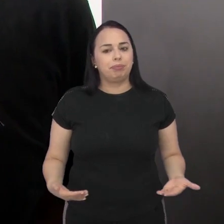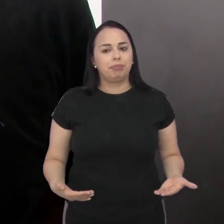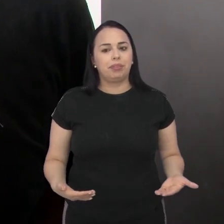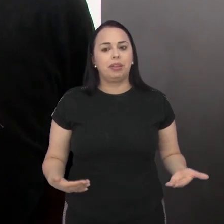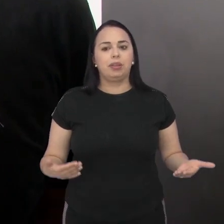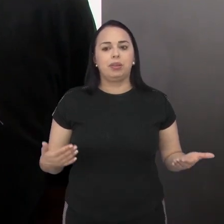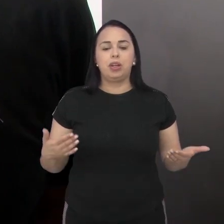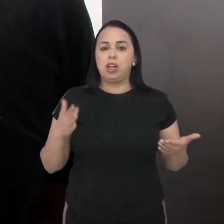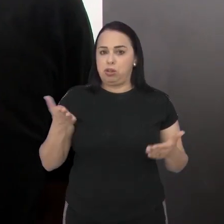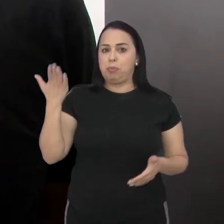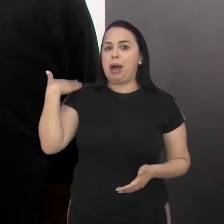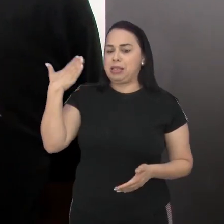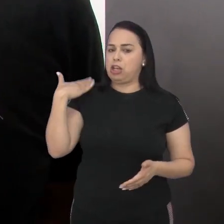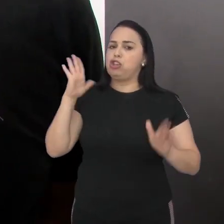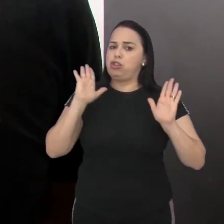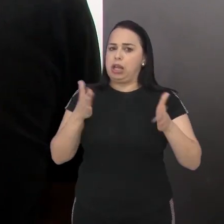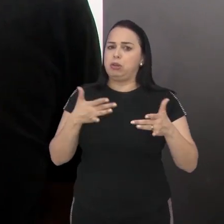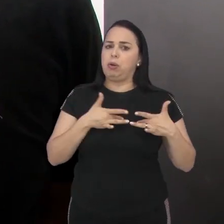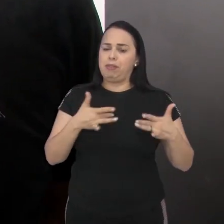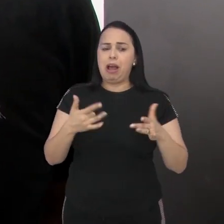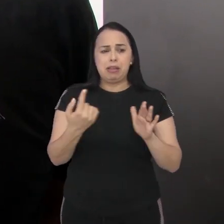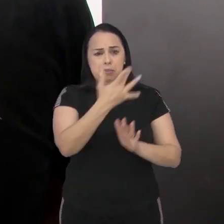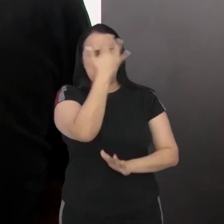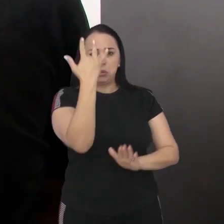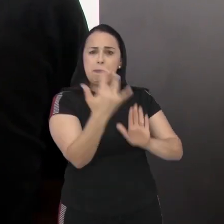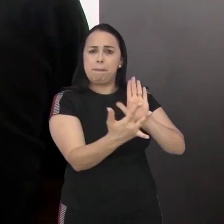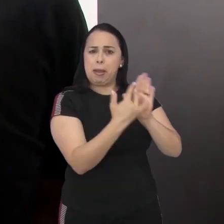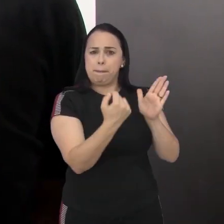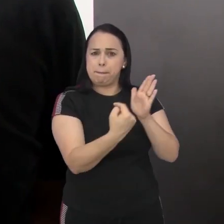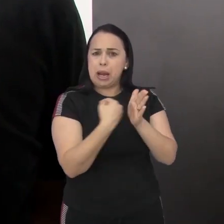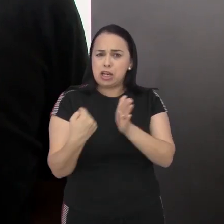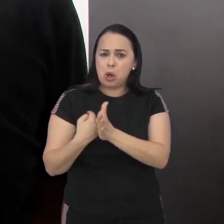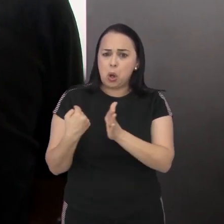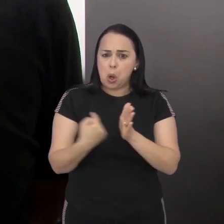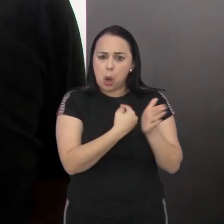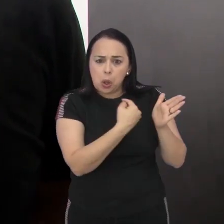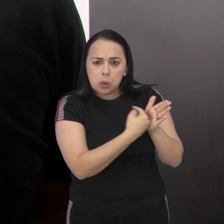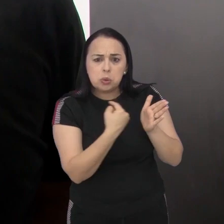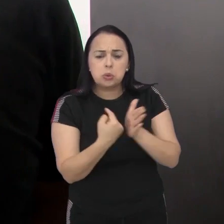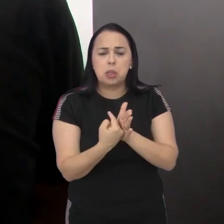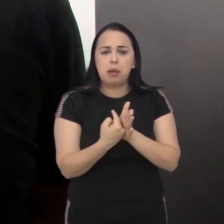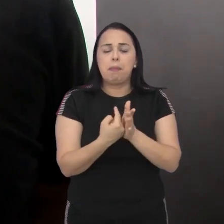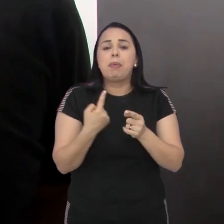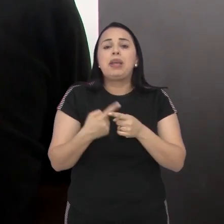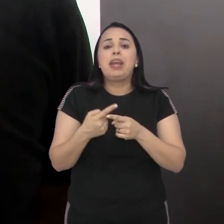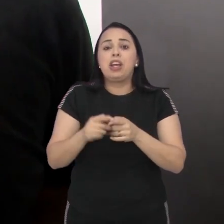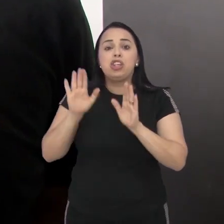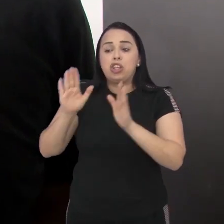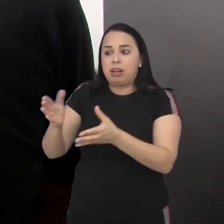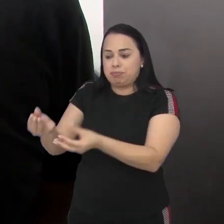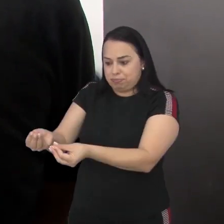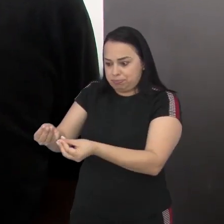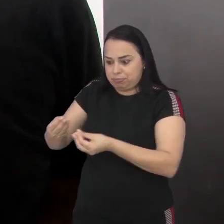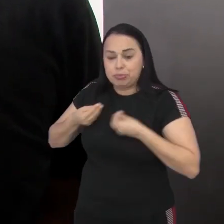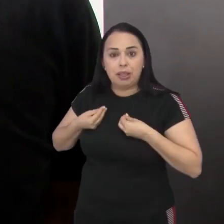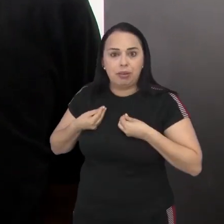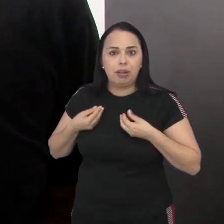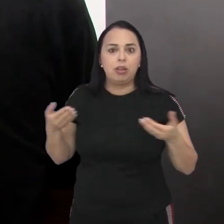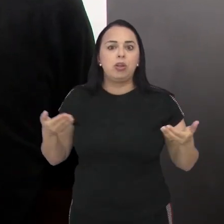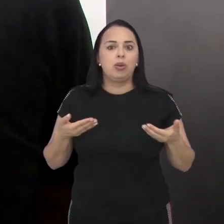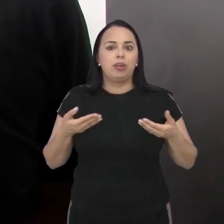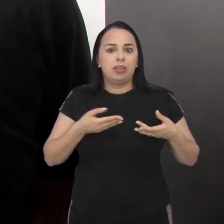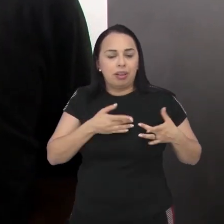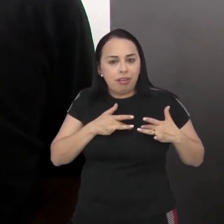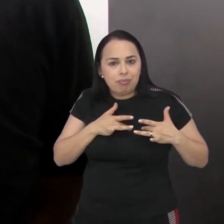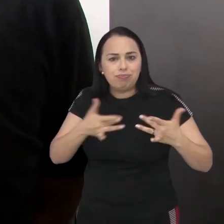E no caso eu já era doador, né? O pessoal até pergunta se eu comecei a doar depois de ter recebido, mas eu já era